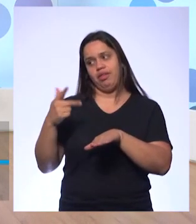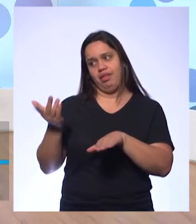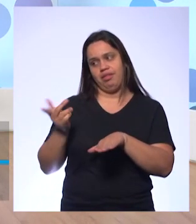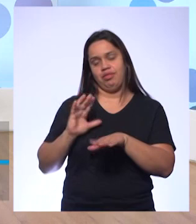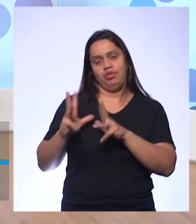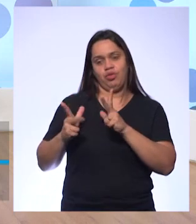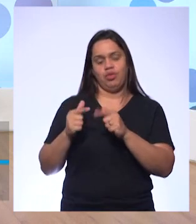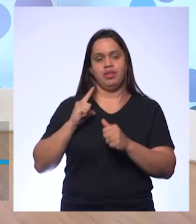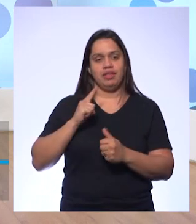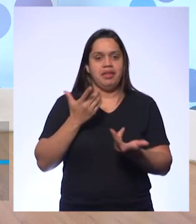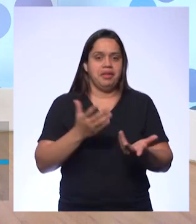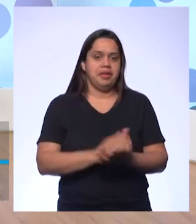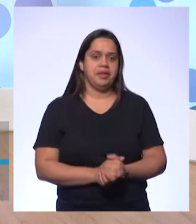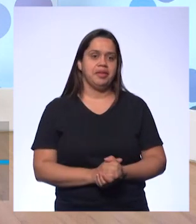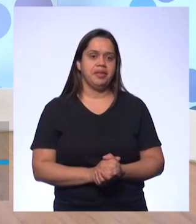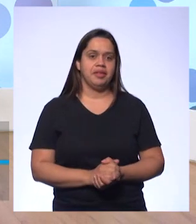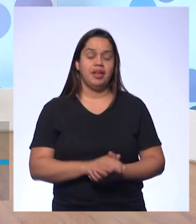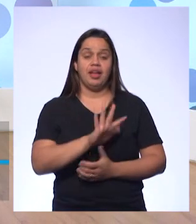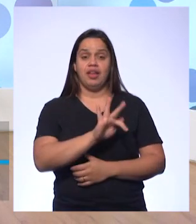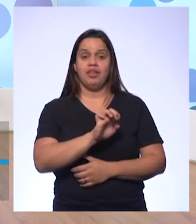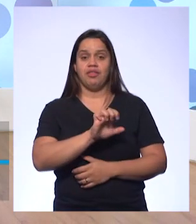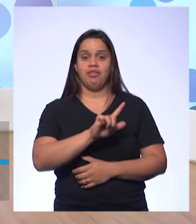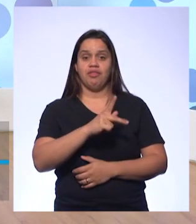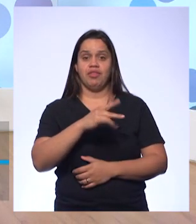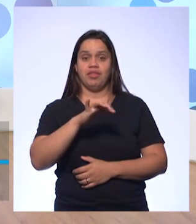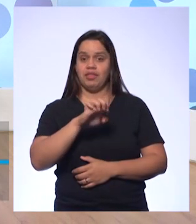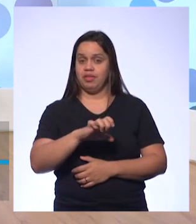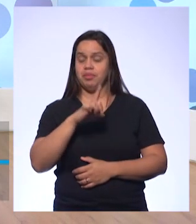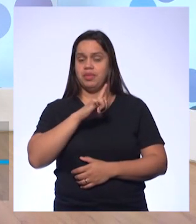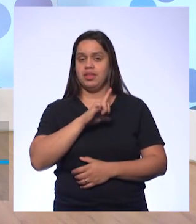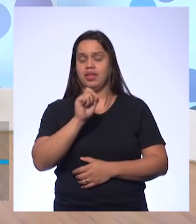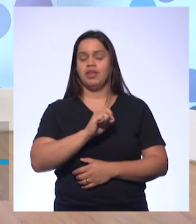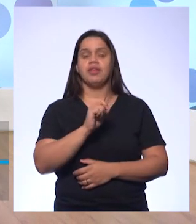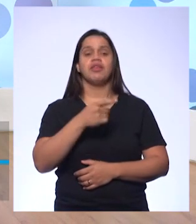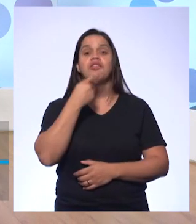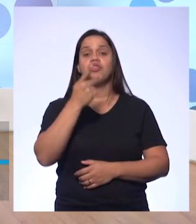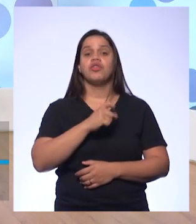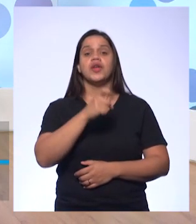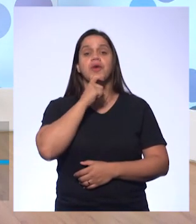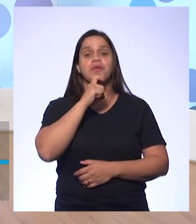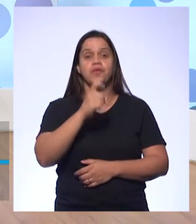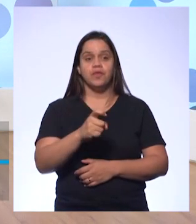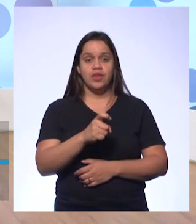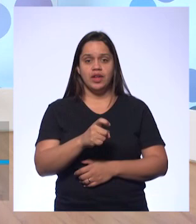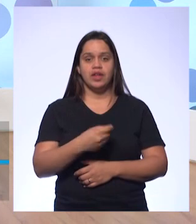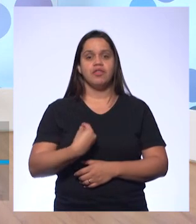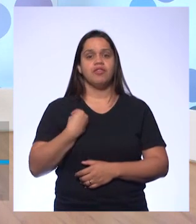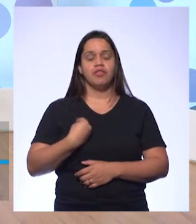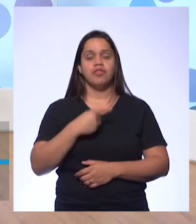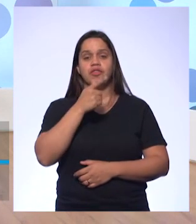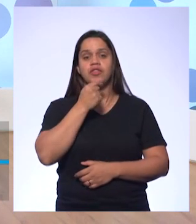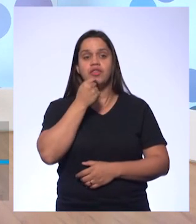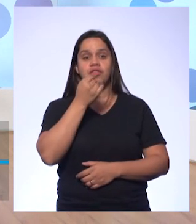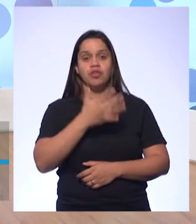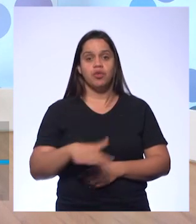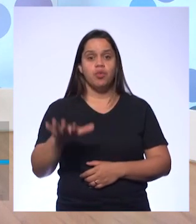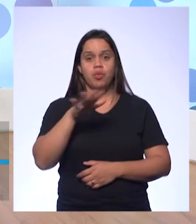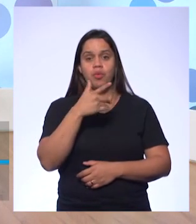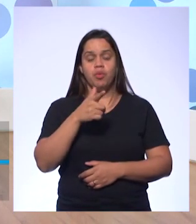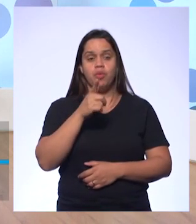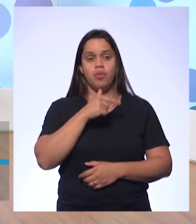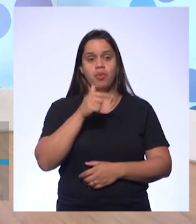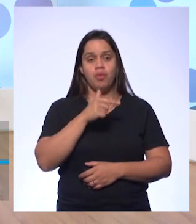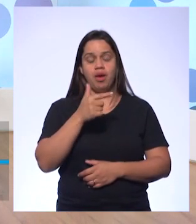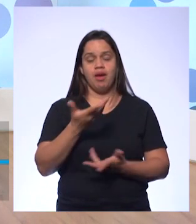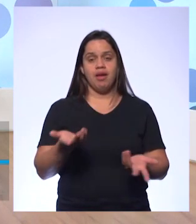quilos. O Felipe está dizendo aqui que ela é verde, vive no mar. Tudo bem, são